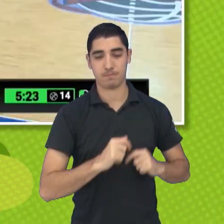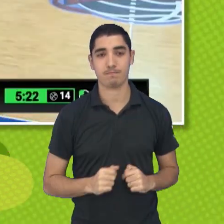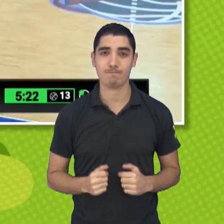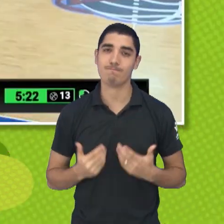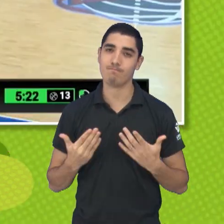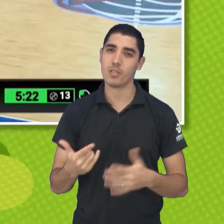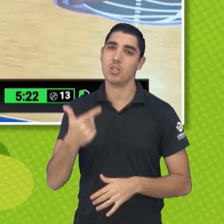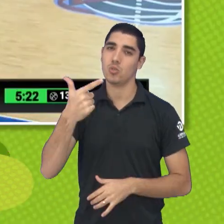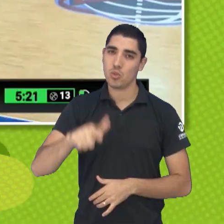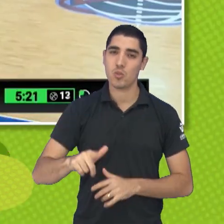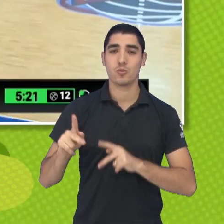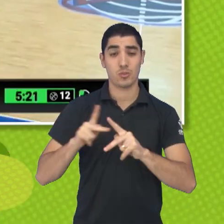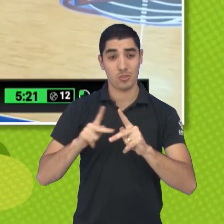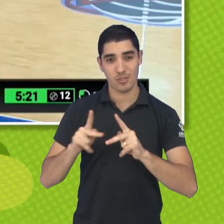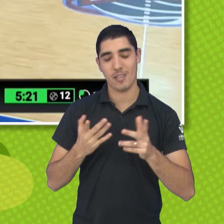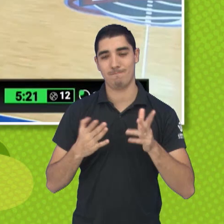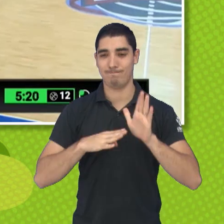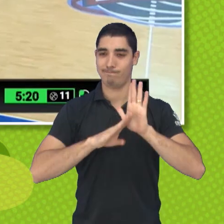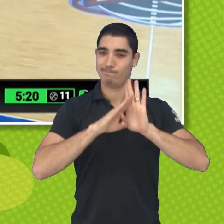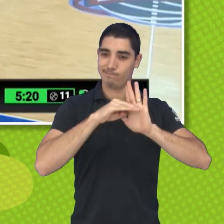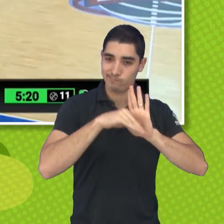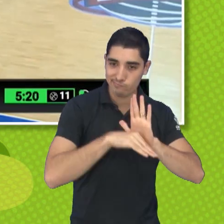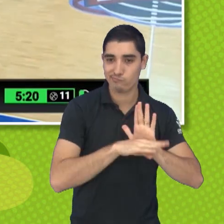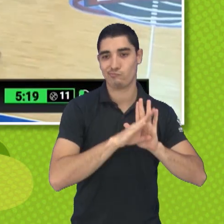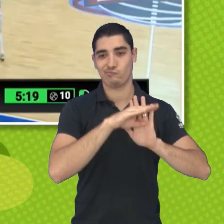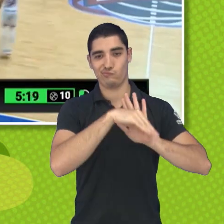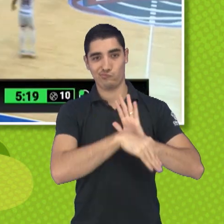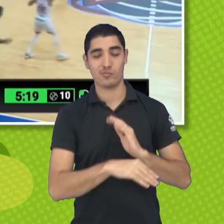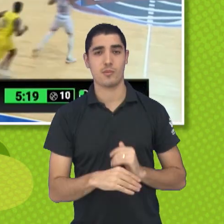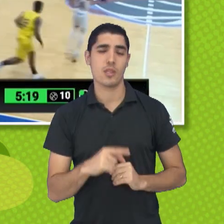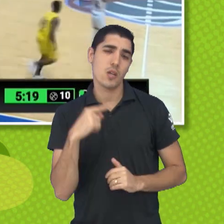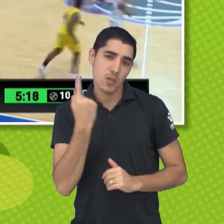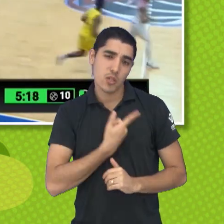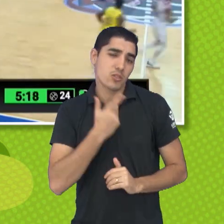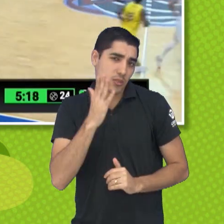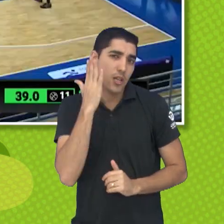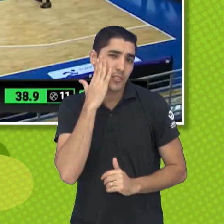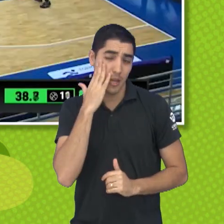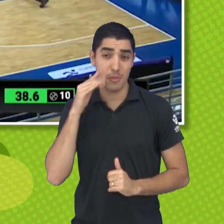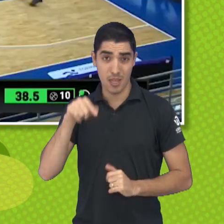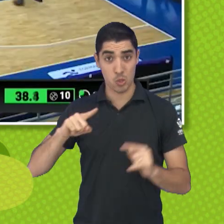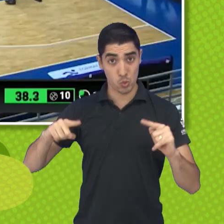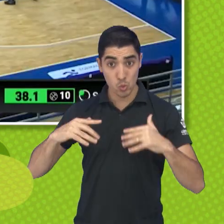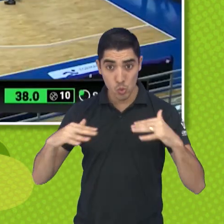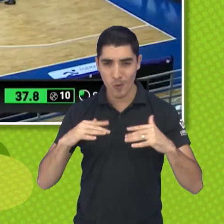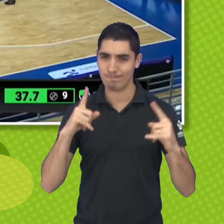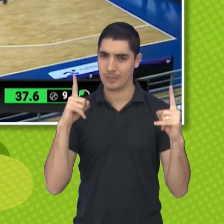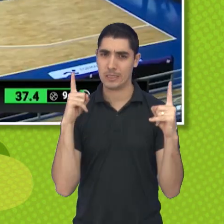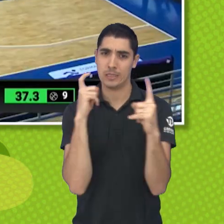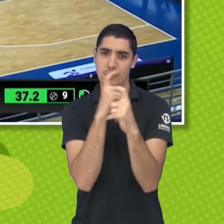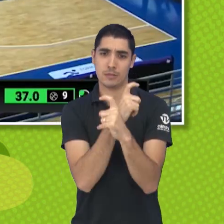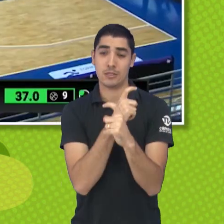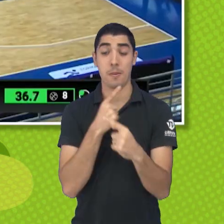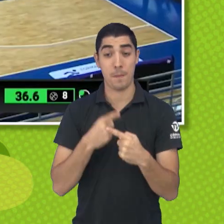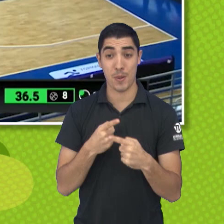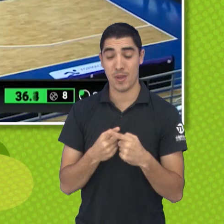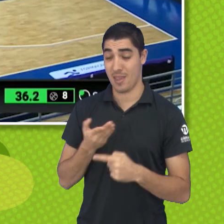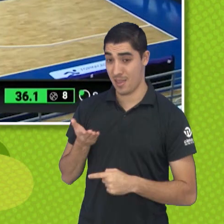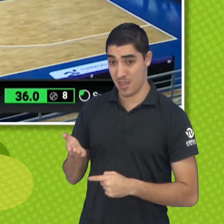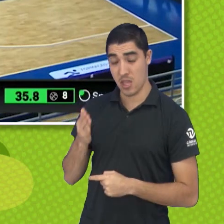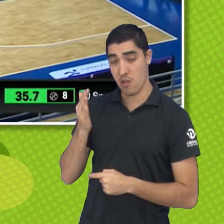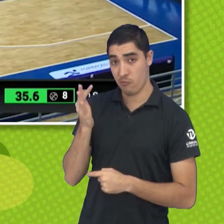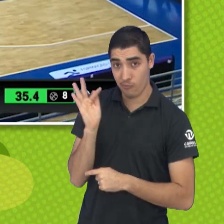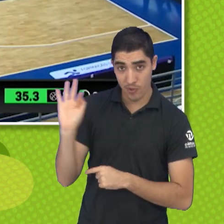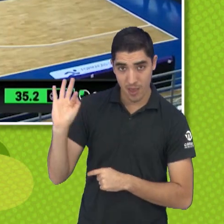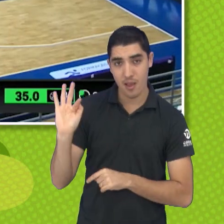né? Mas a gente sabia que ia ser uma partida difícil contra a Franca, porque Franca, assim como o